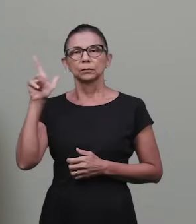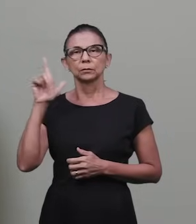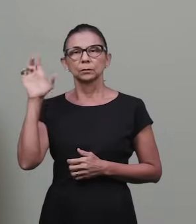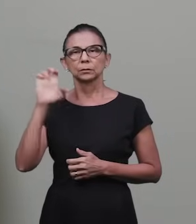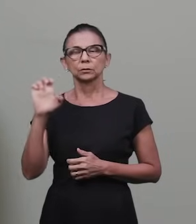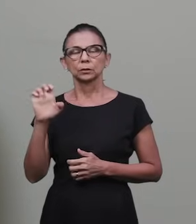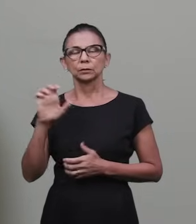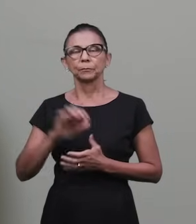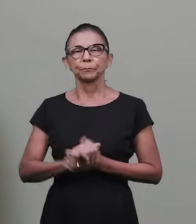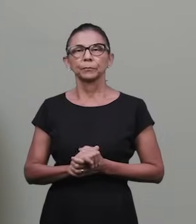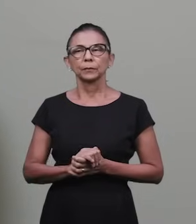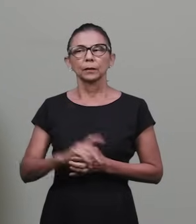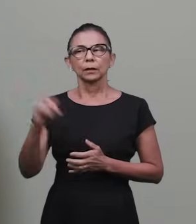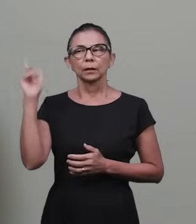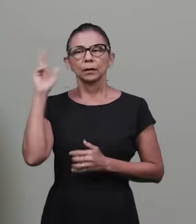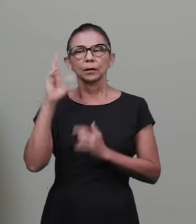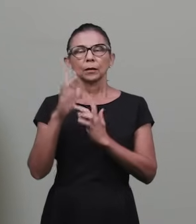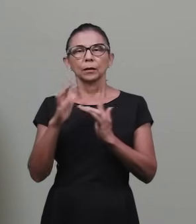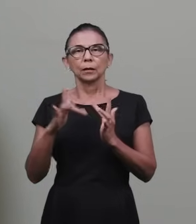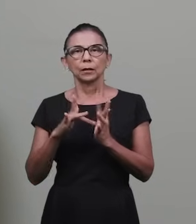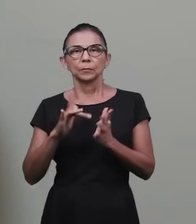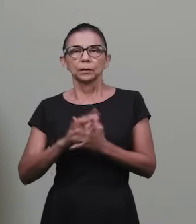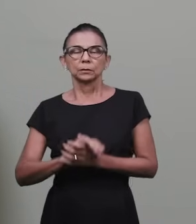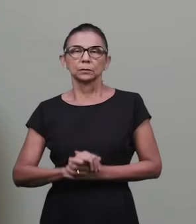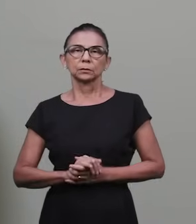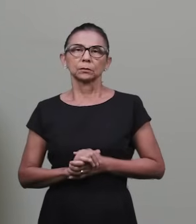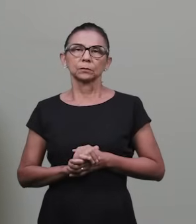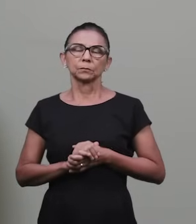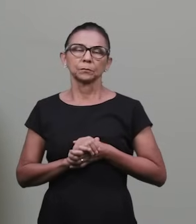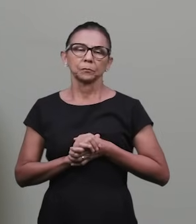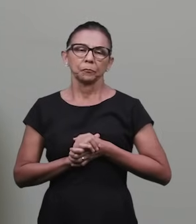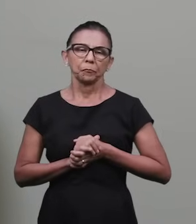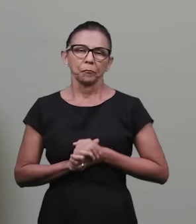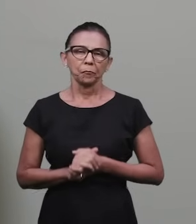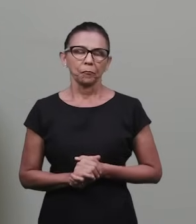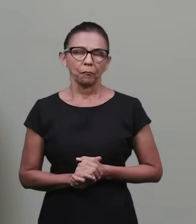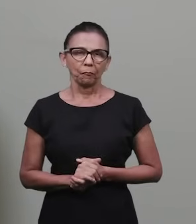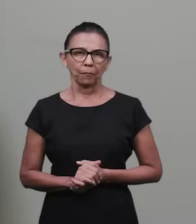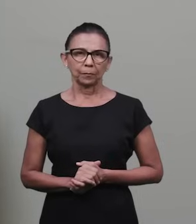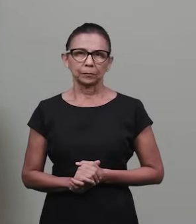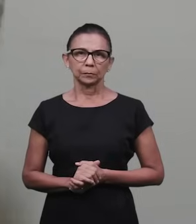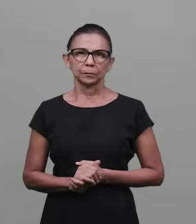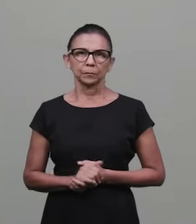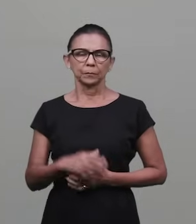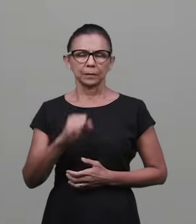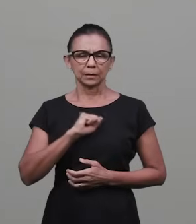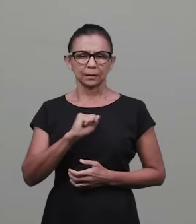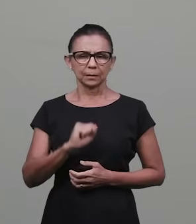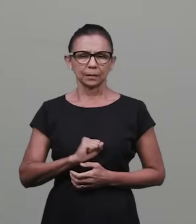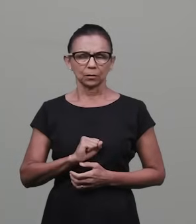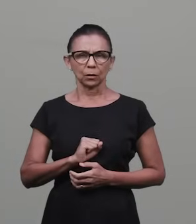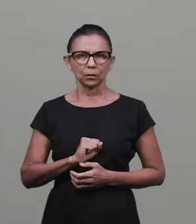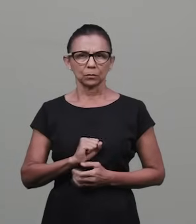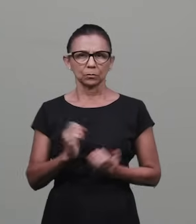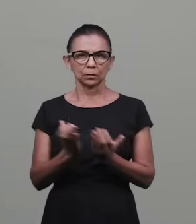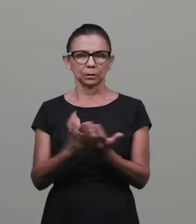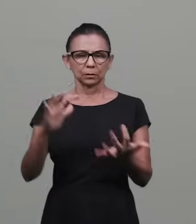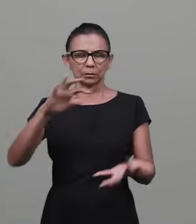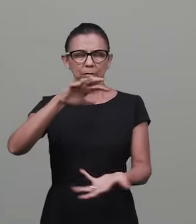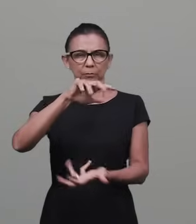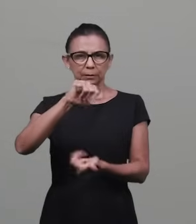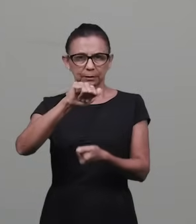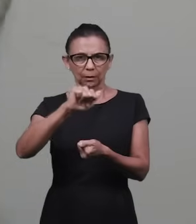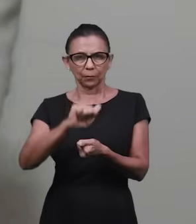Senhor, nós queremos dar uma palavra sobre o sacerdócio universal dos crentes. Os irmãos sabem que